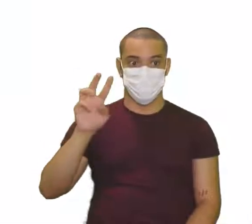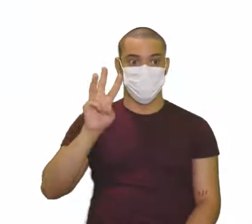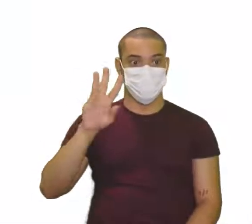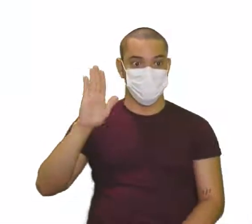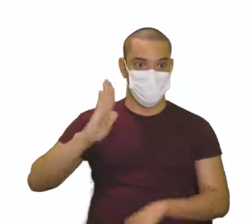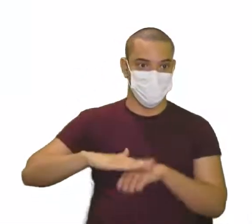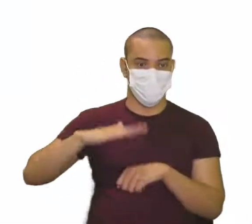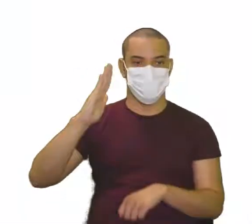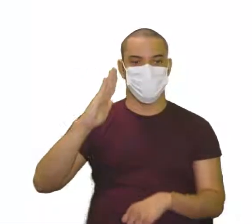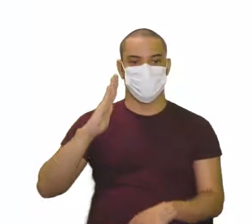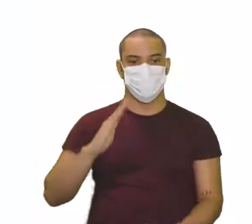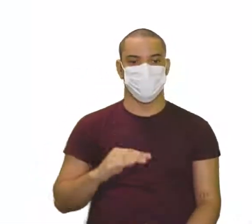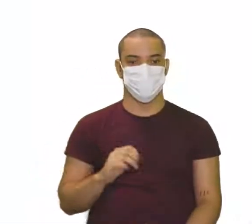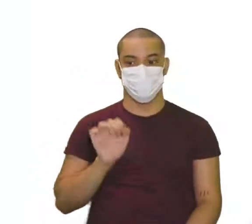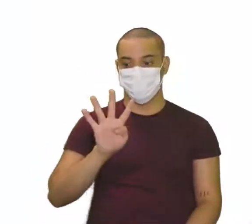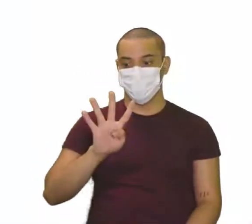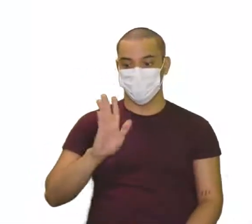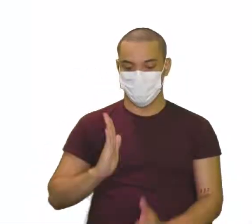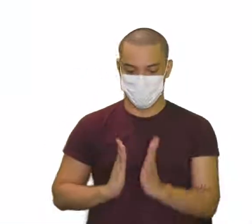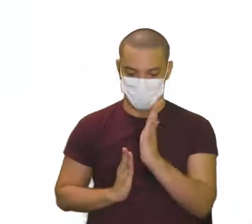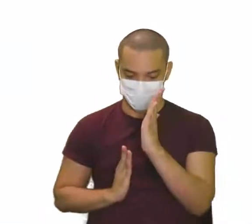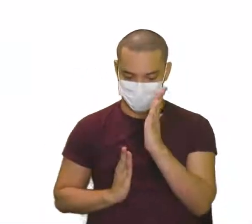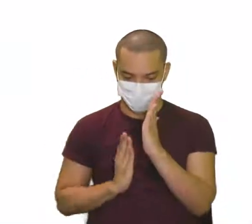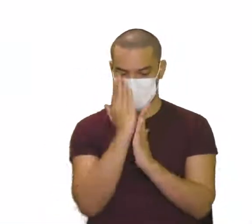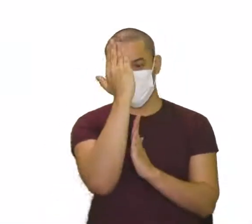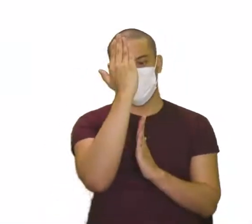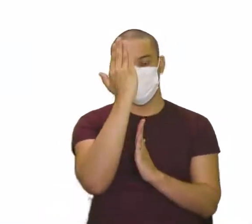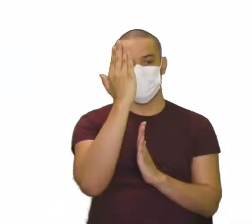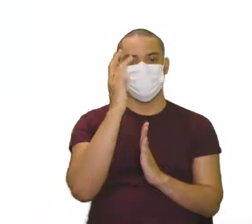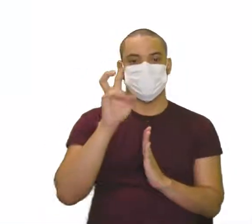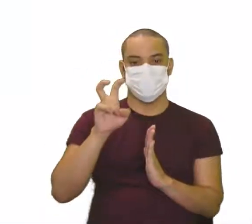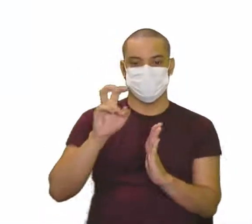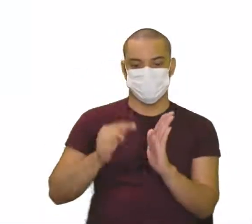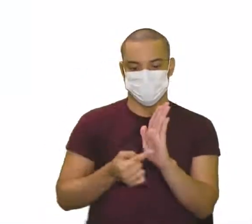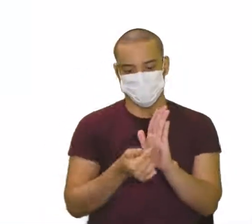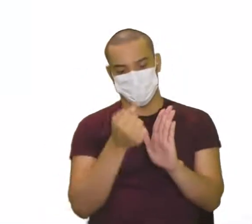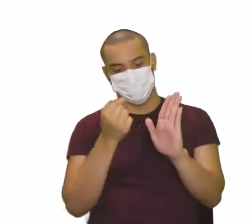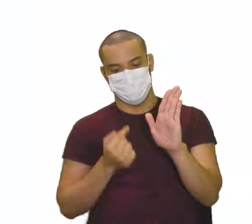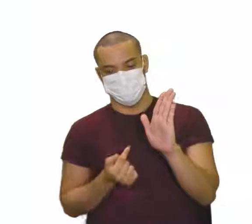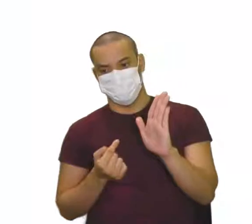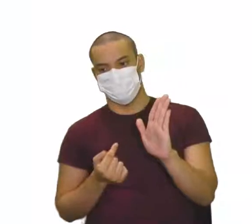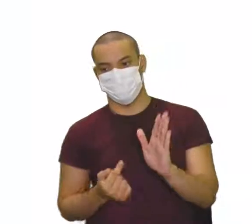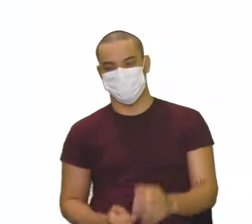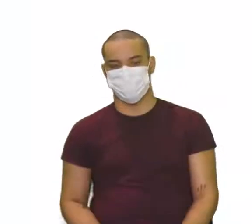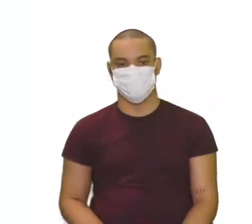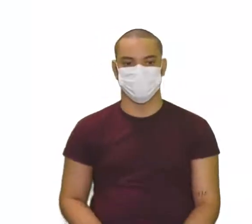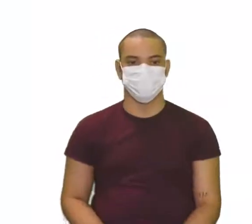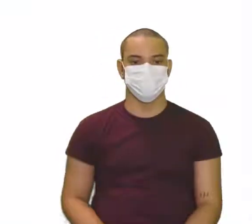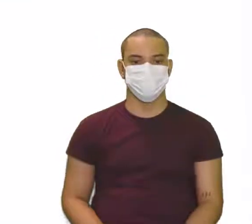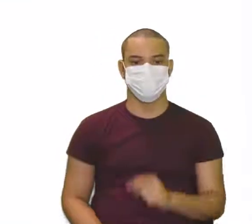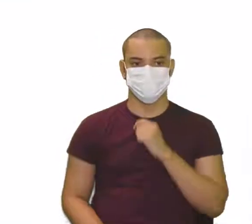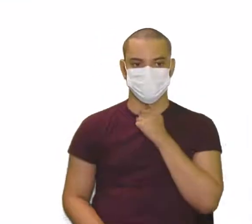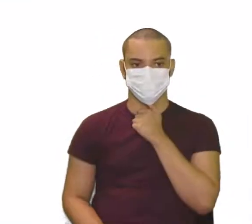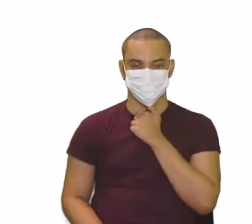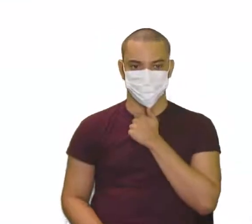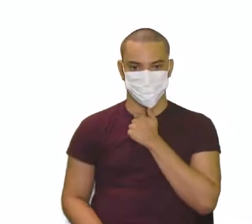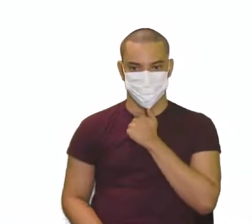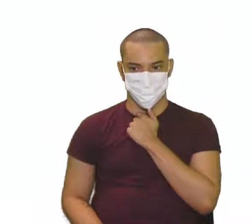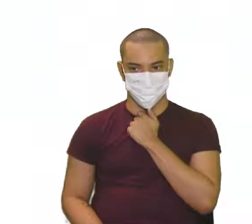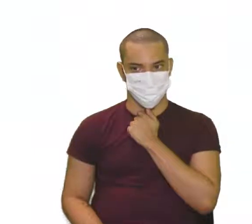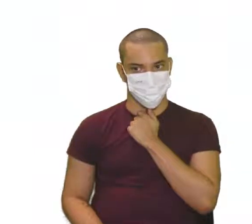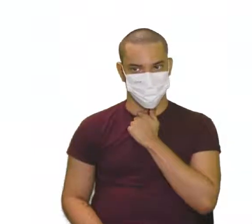raio maior. O 4 aqui passou direto, e o 5, vocês podem ver que ela foi desviada para o outro lado.